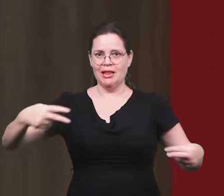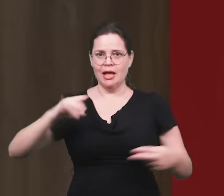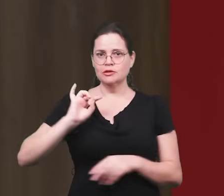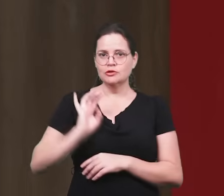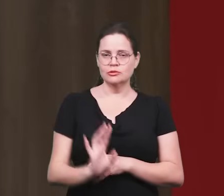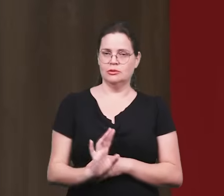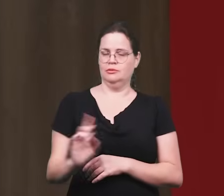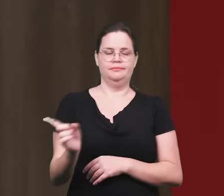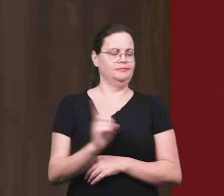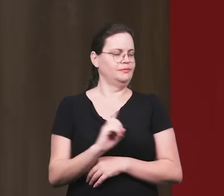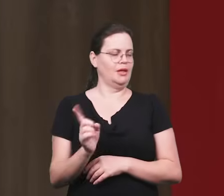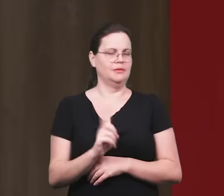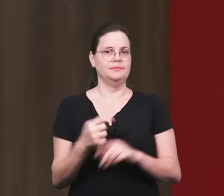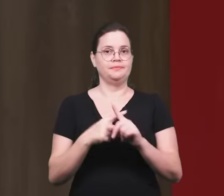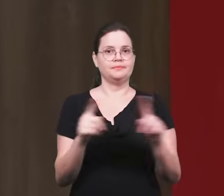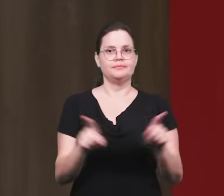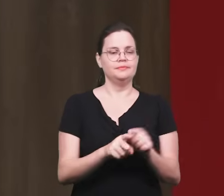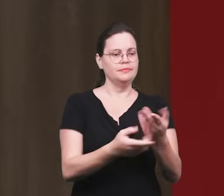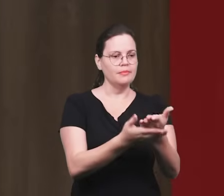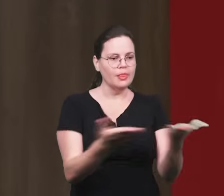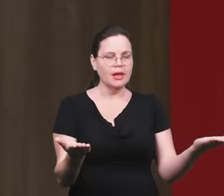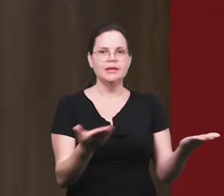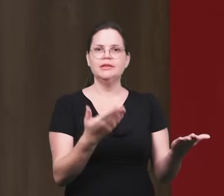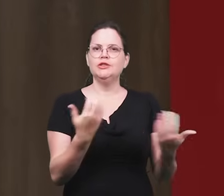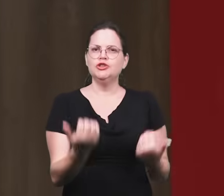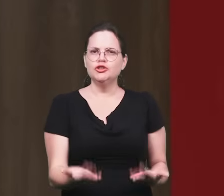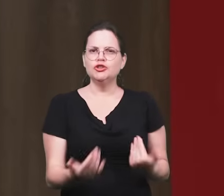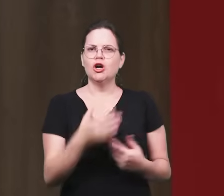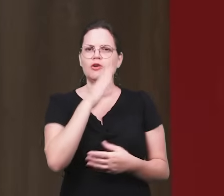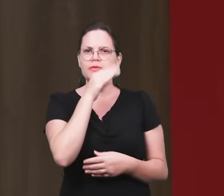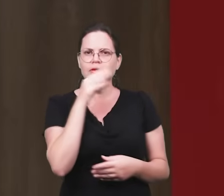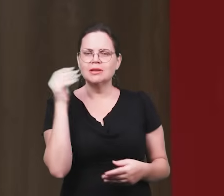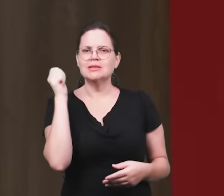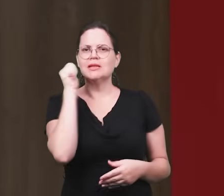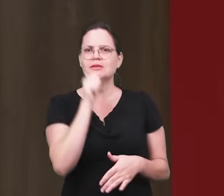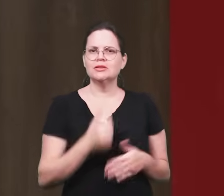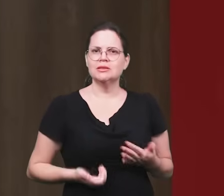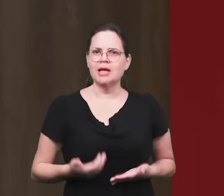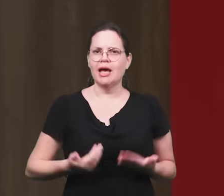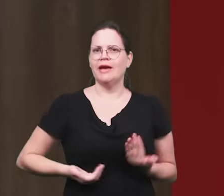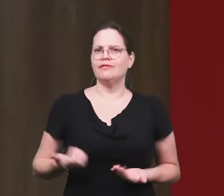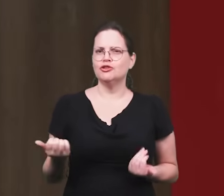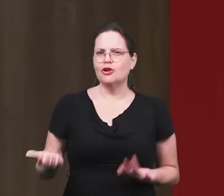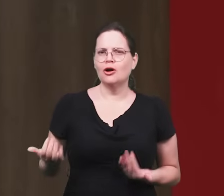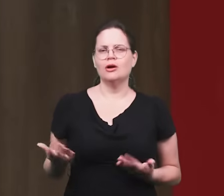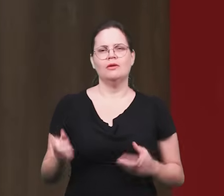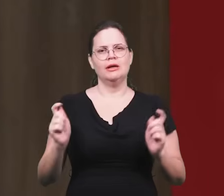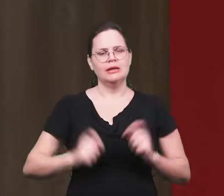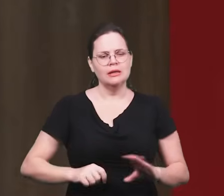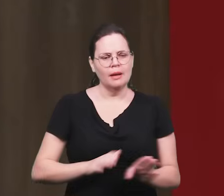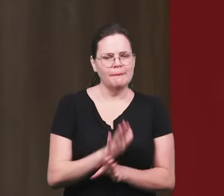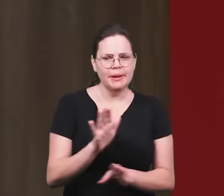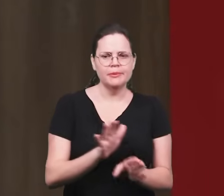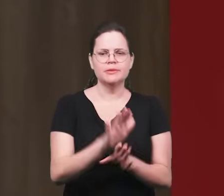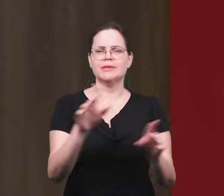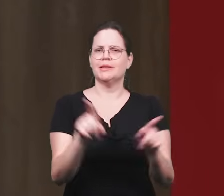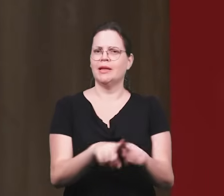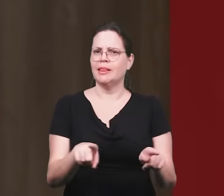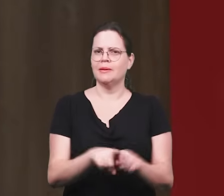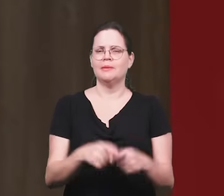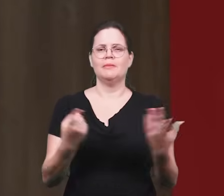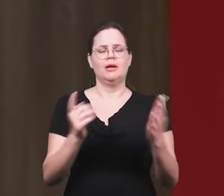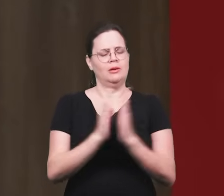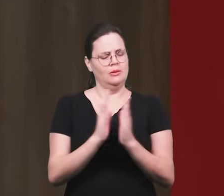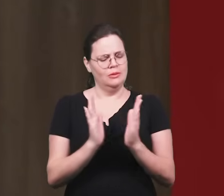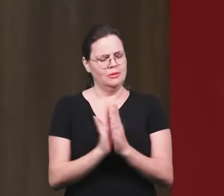mãos, jovens, adolescentes, irmãs mais novas, que o Senhor nos usa para aconselhar, para instruir, para